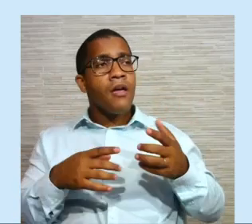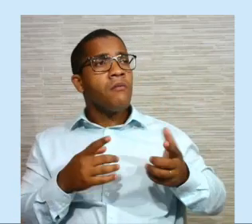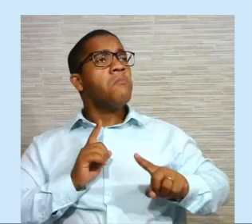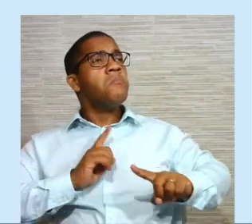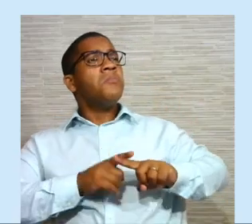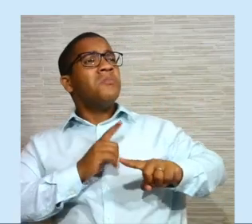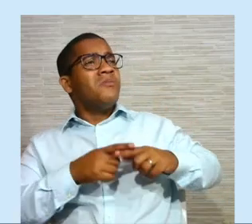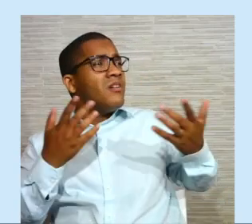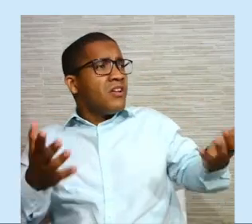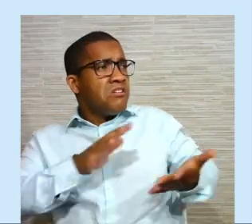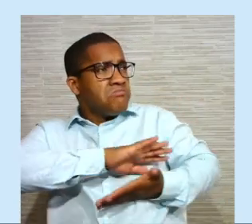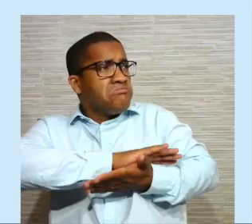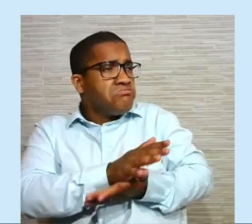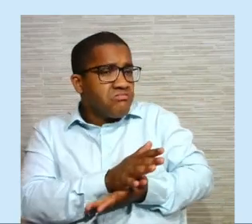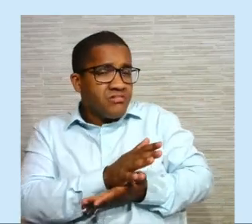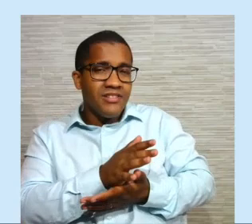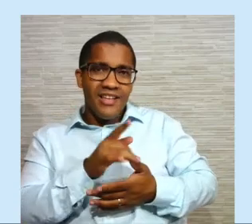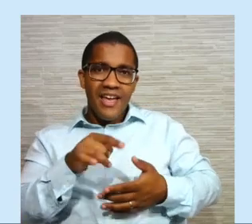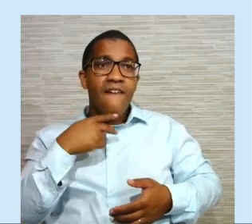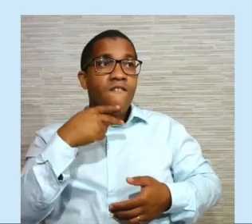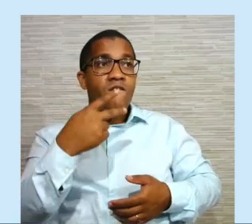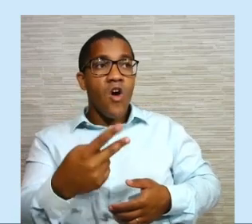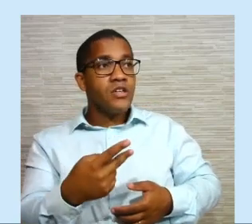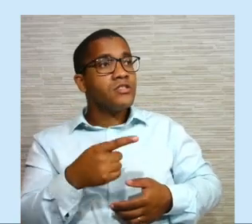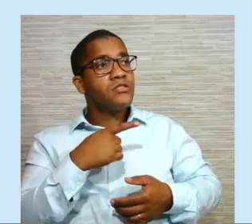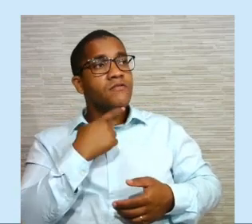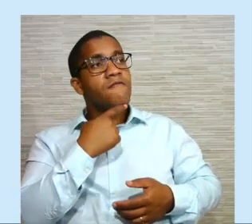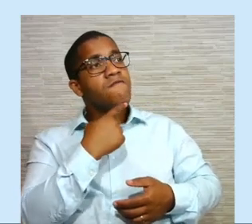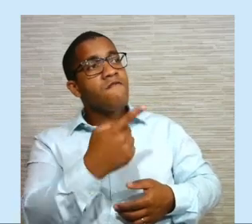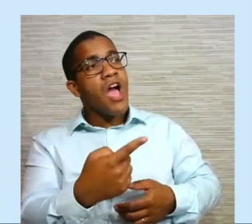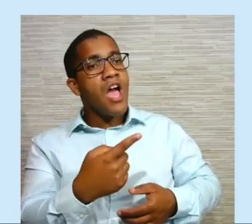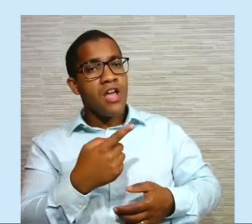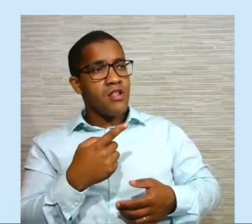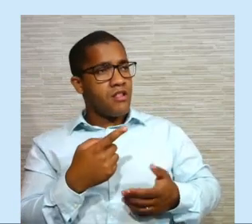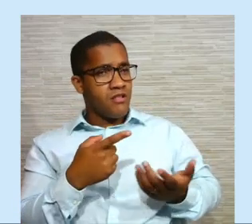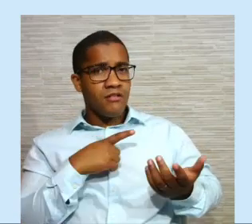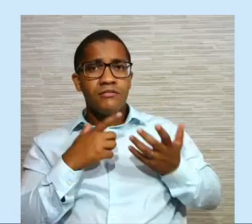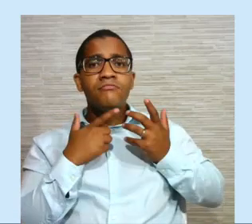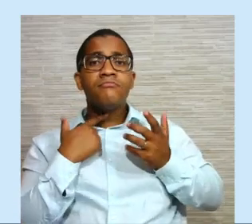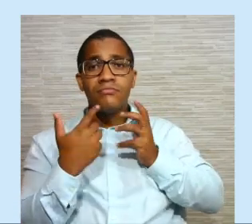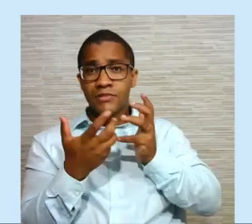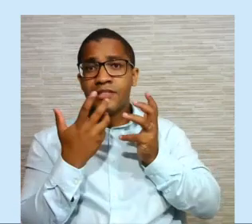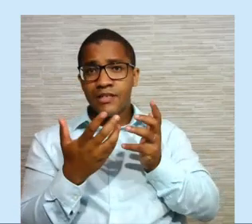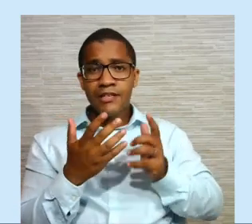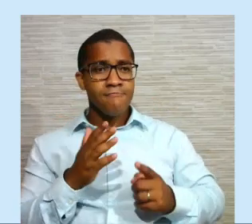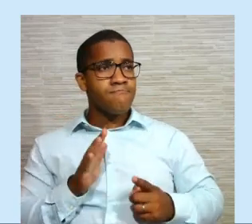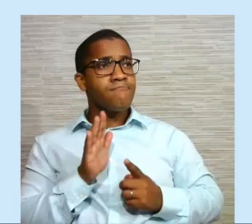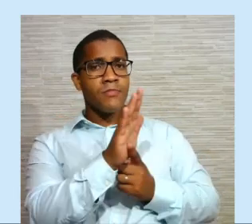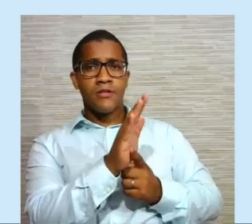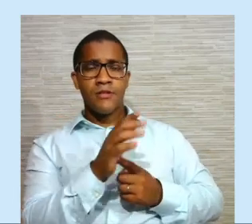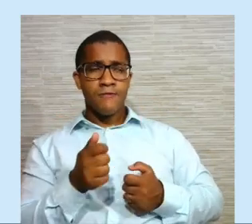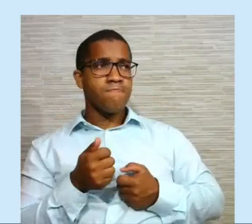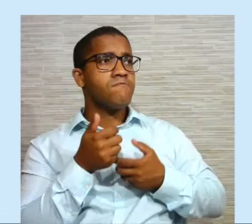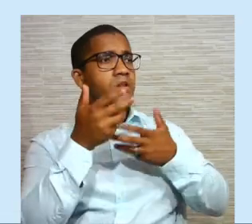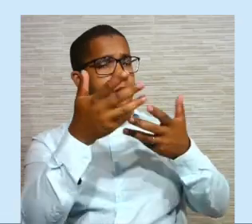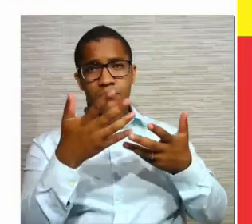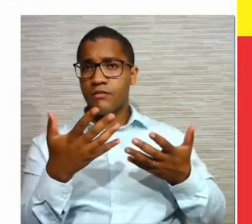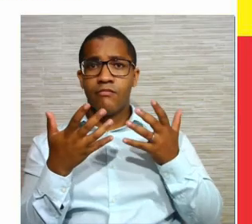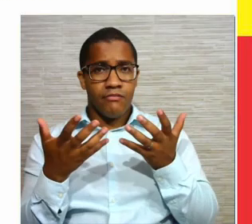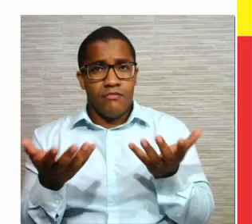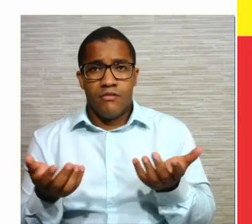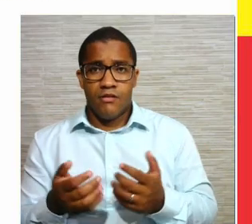questionamento, né? Essa a voz que eles queriam ter, né? De falar e de se